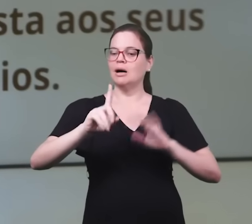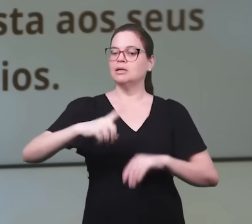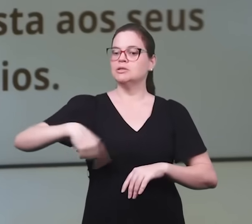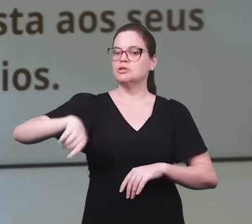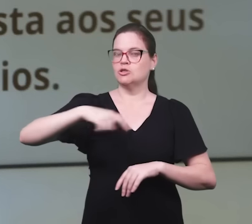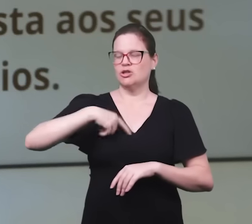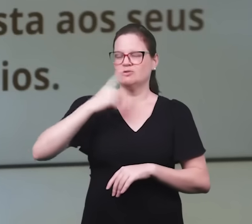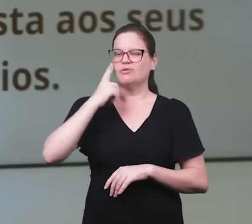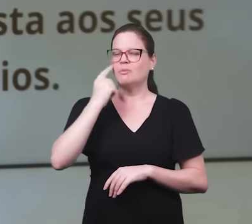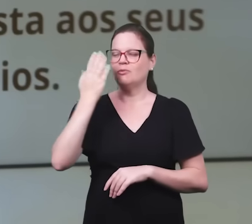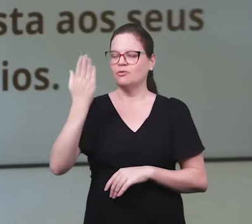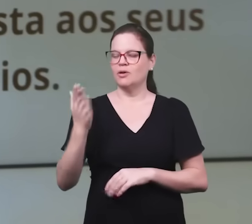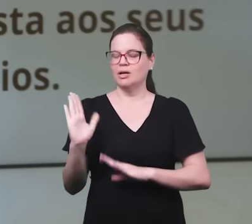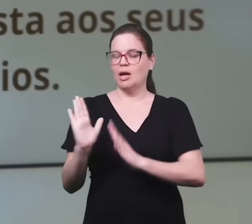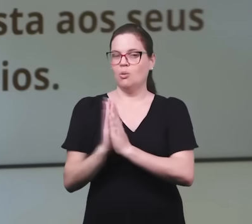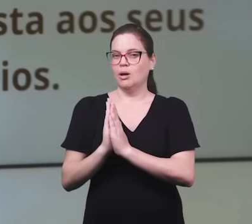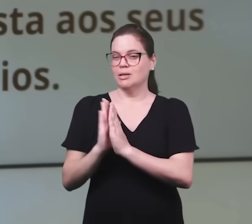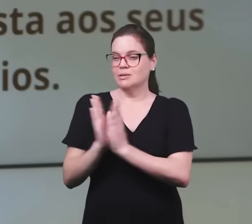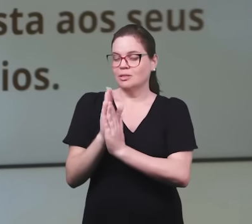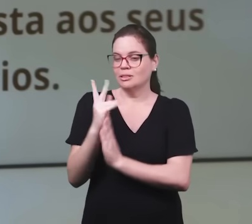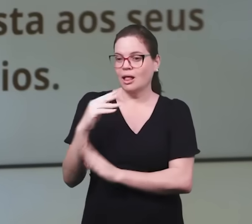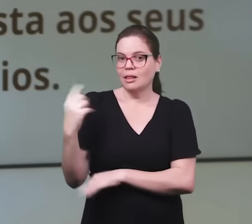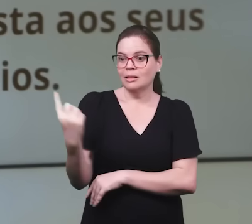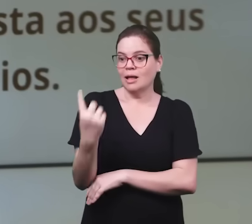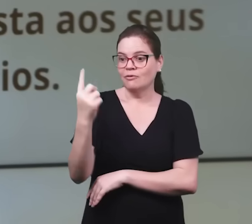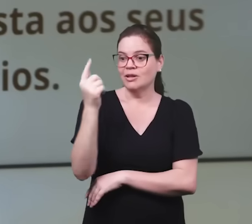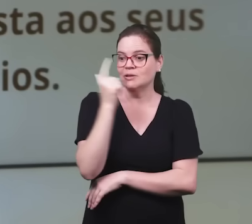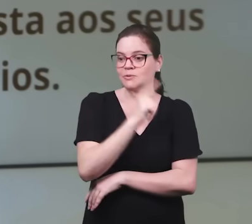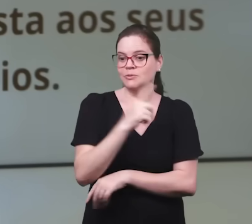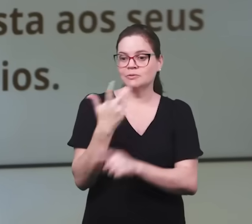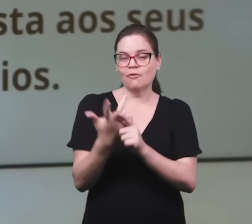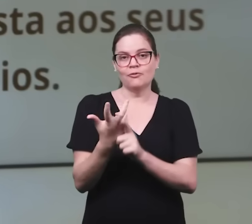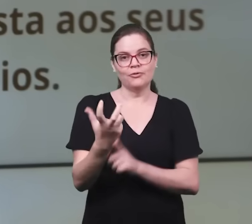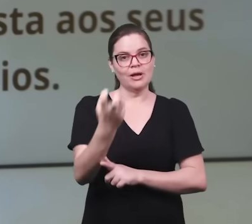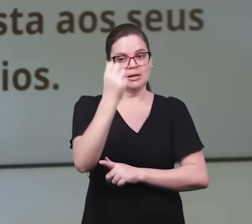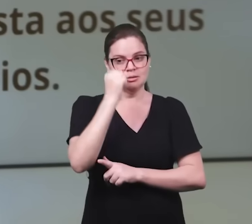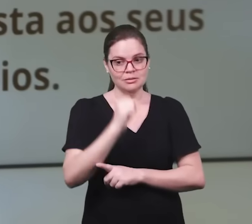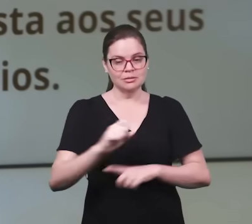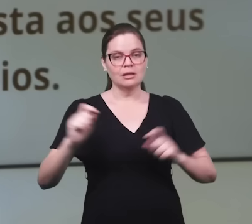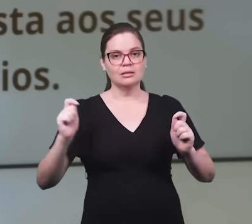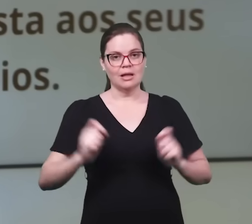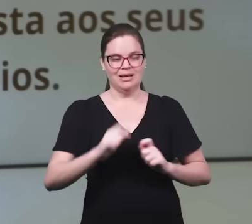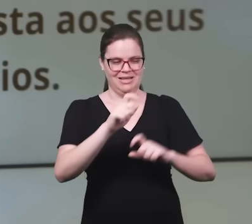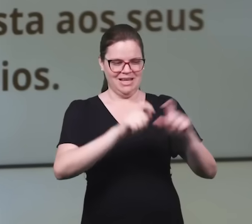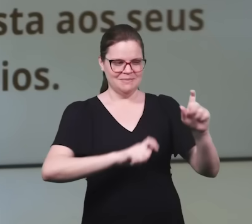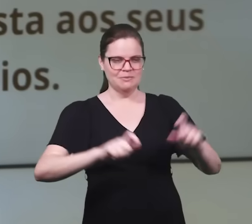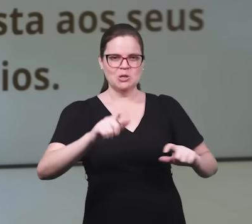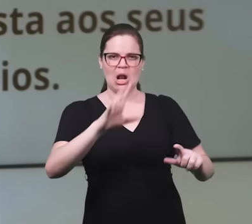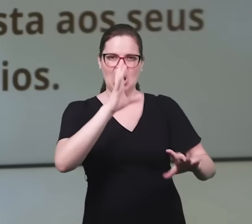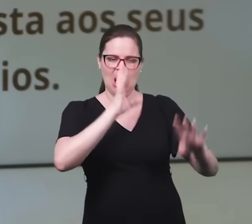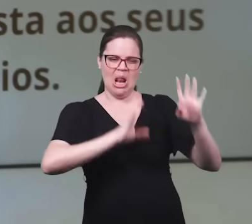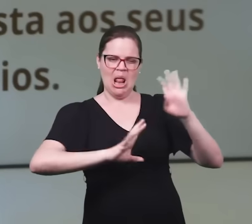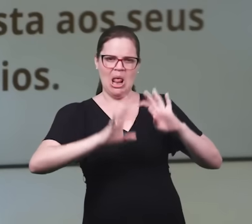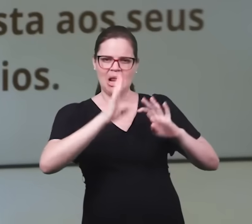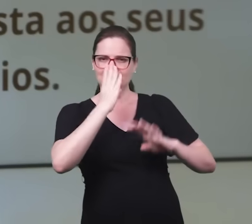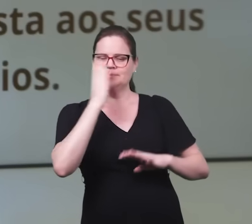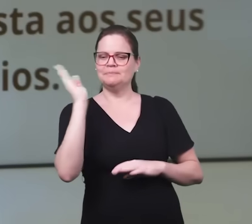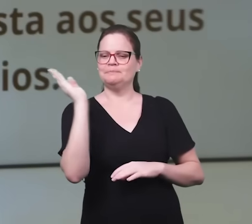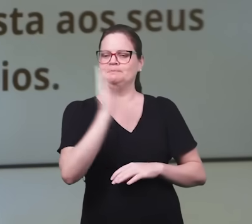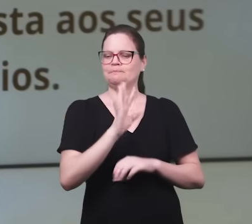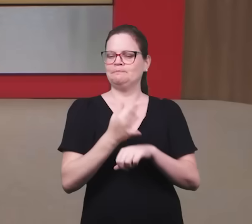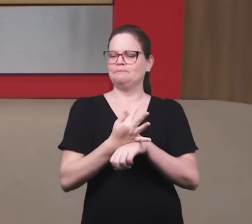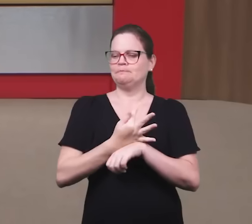na própria oração que ele fez, como ele enfrentou essas vozes que não eram